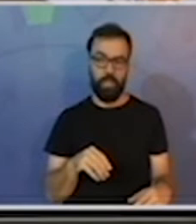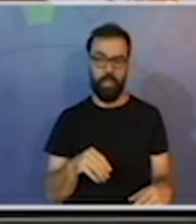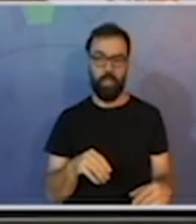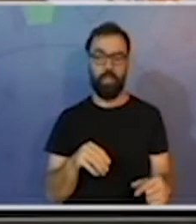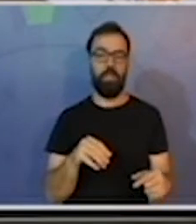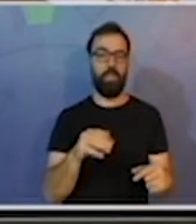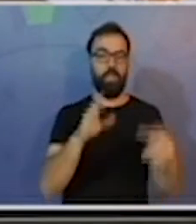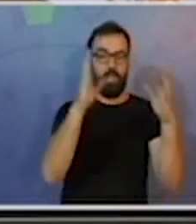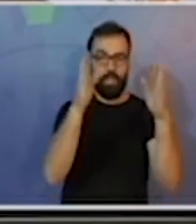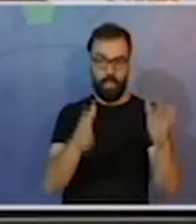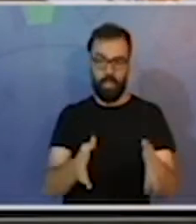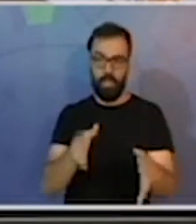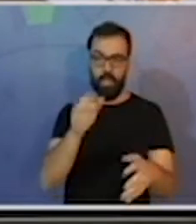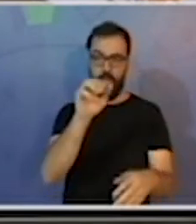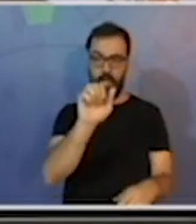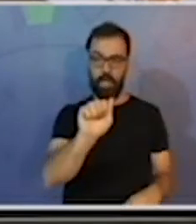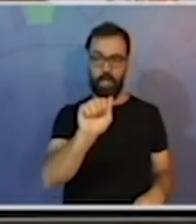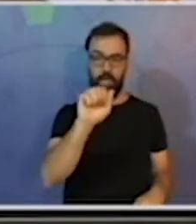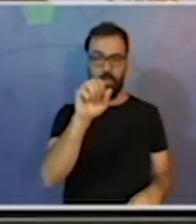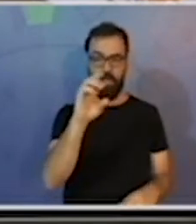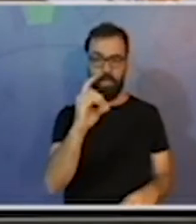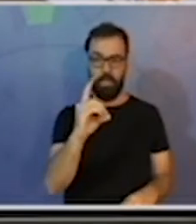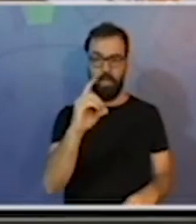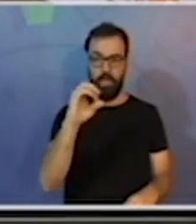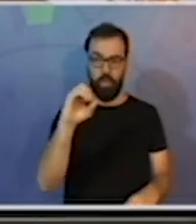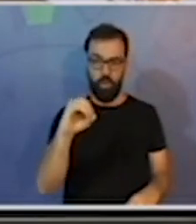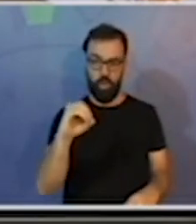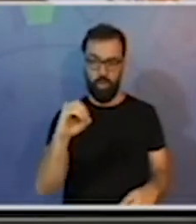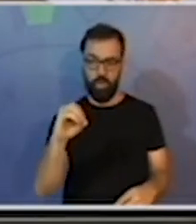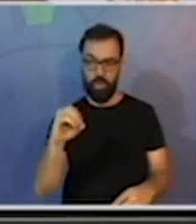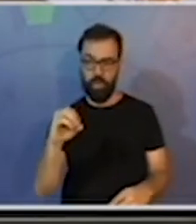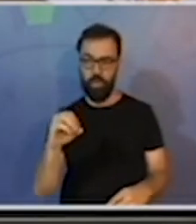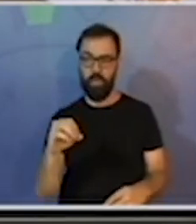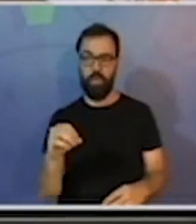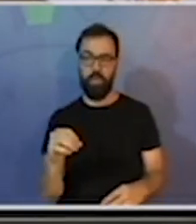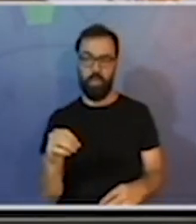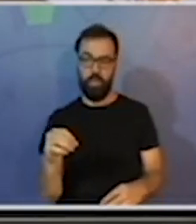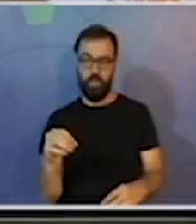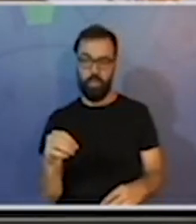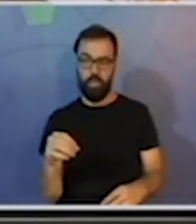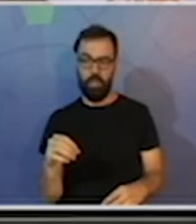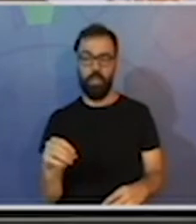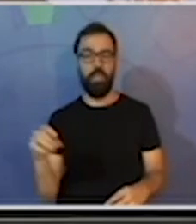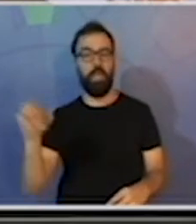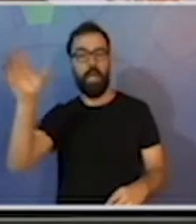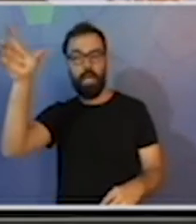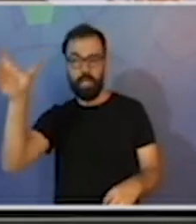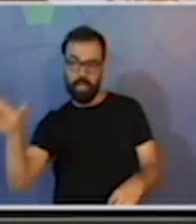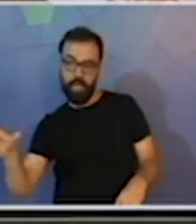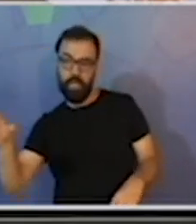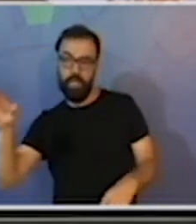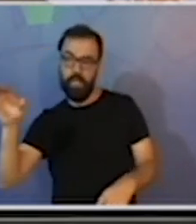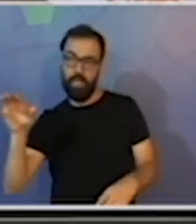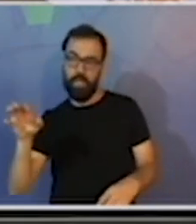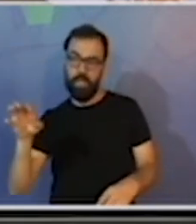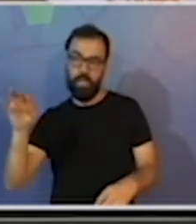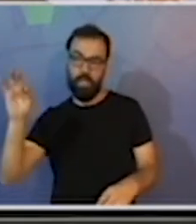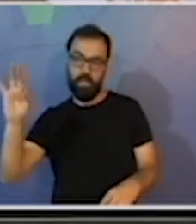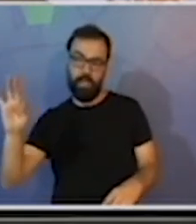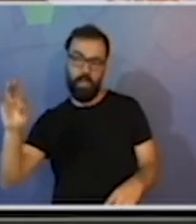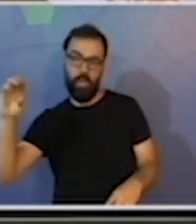irregular Expresso exprimir nós temos no Regular exprimido e no